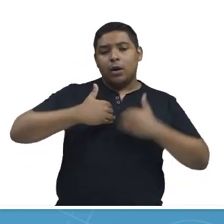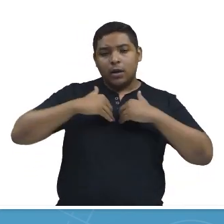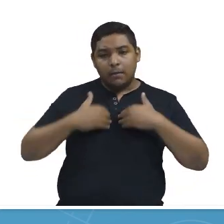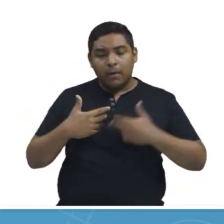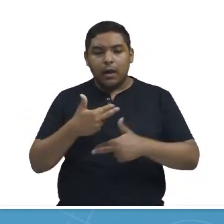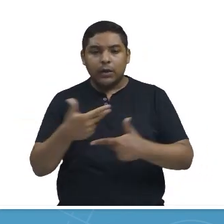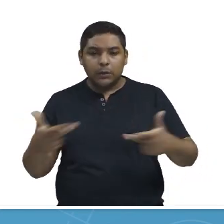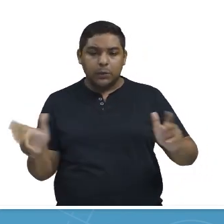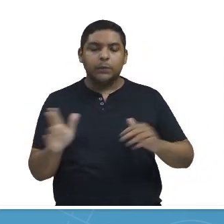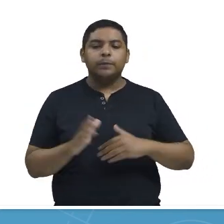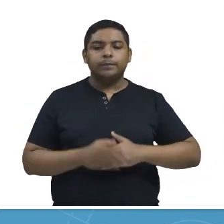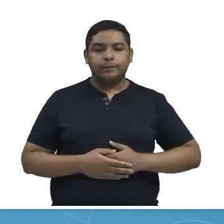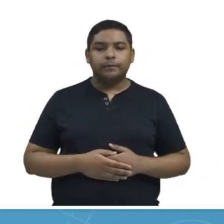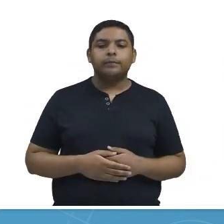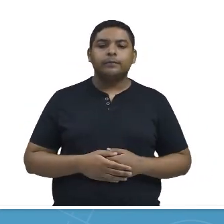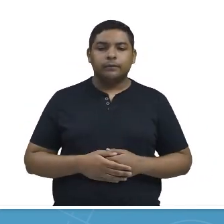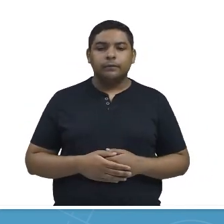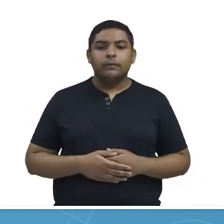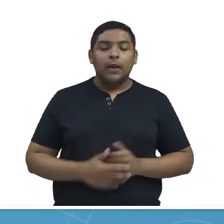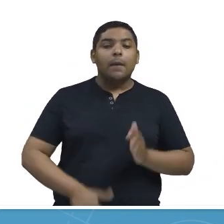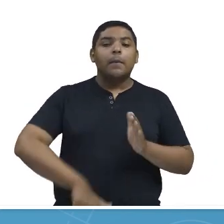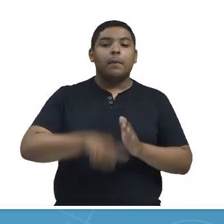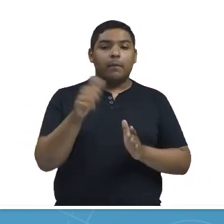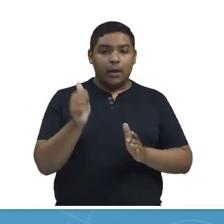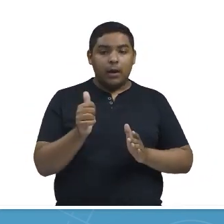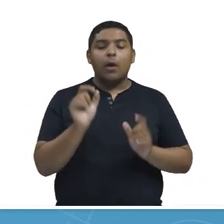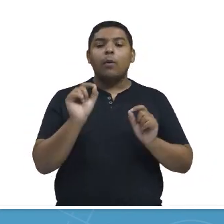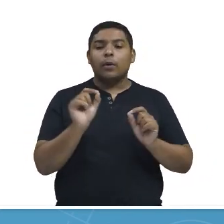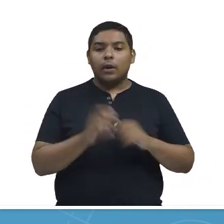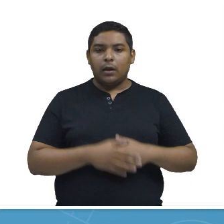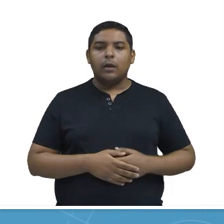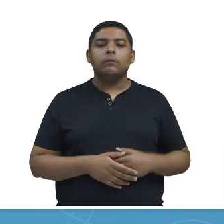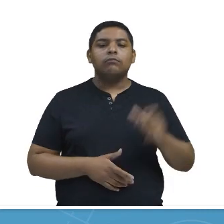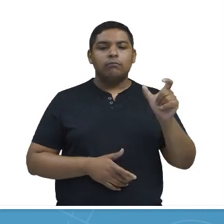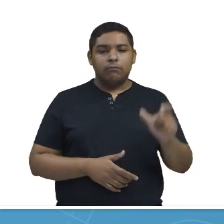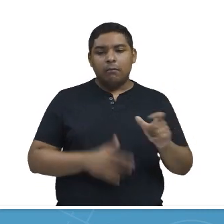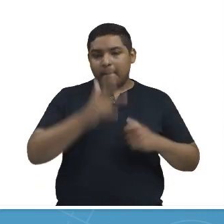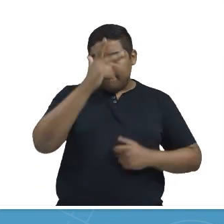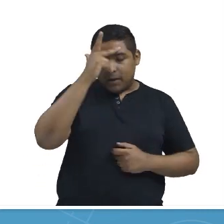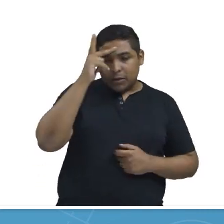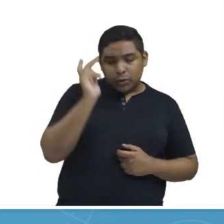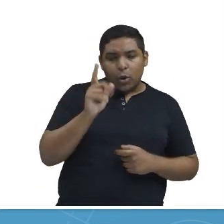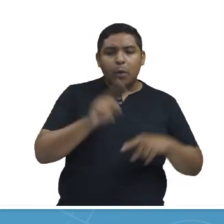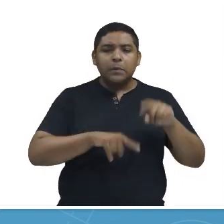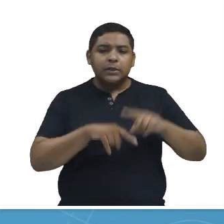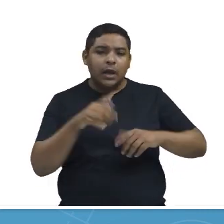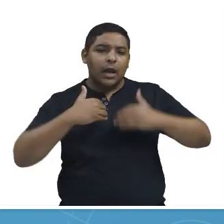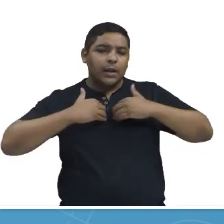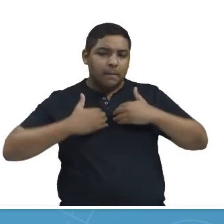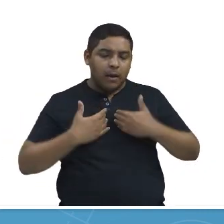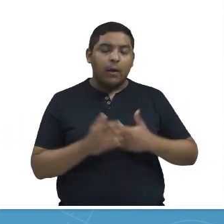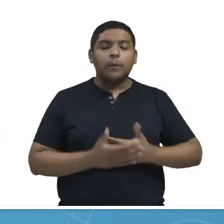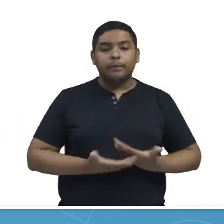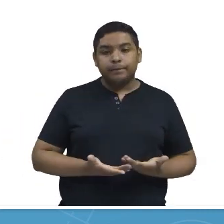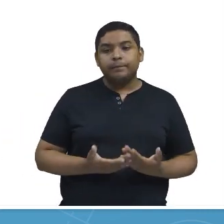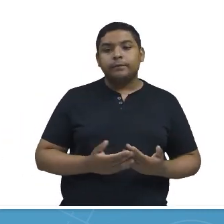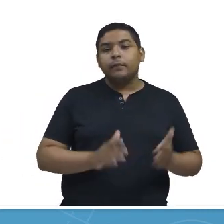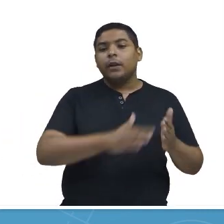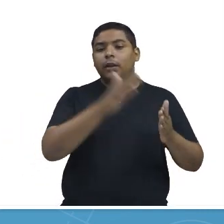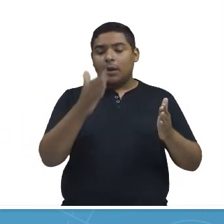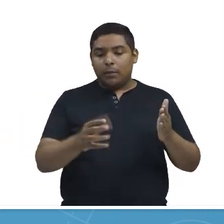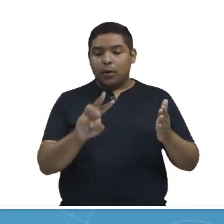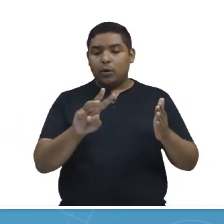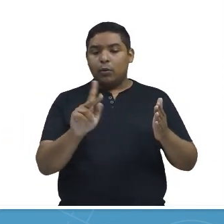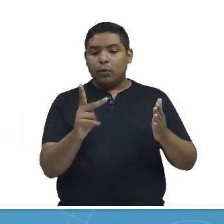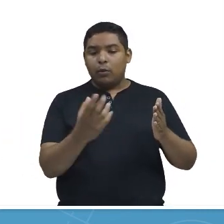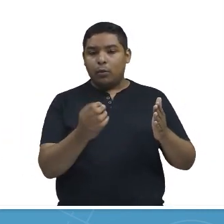na frase. Primeiro, a pessoa, algo, objeto, animal que possui alguma coisa, vem o whose e vem o